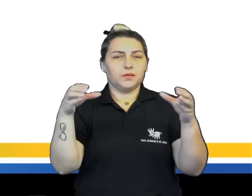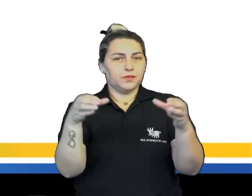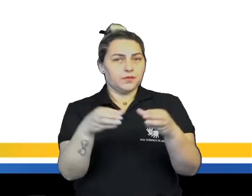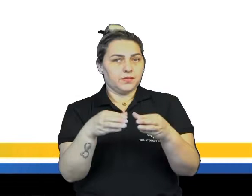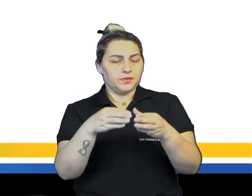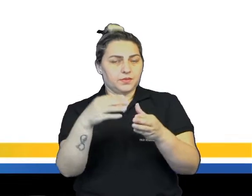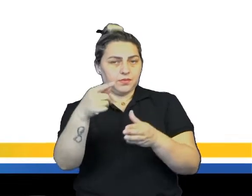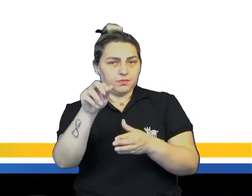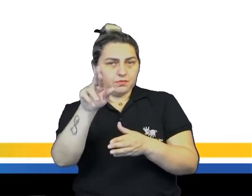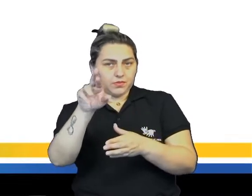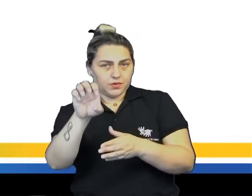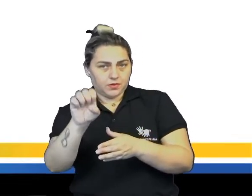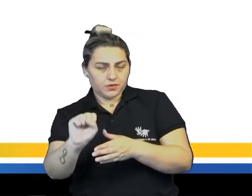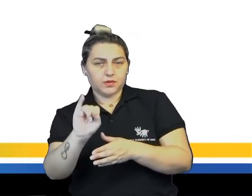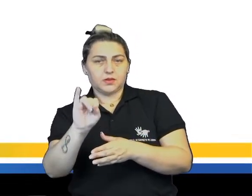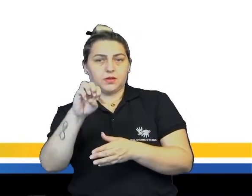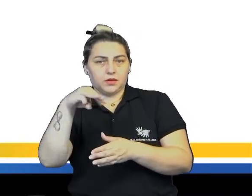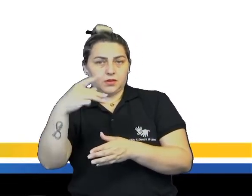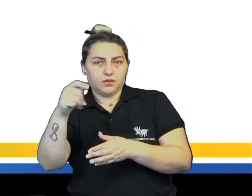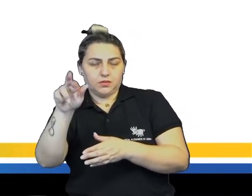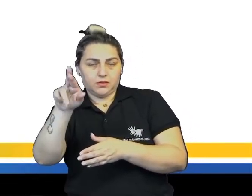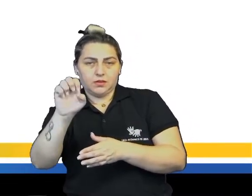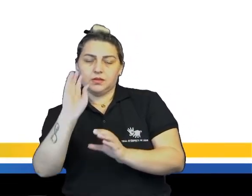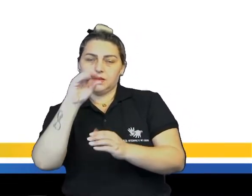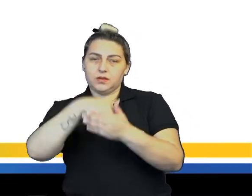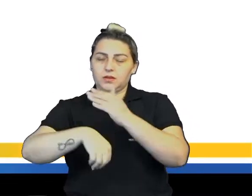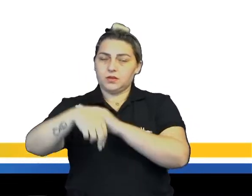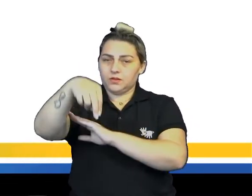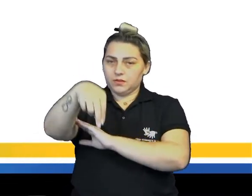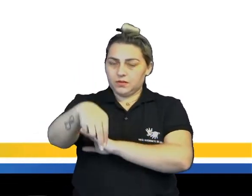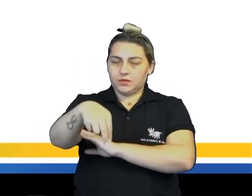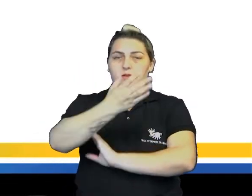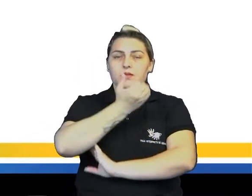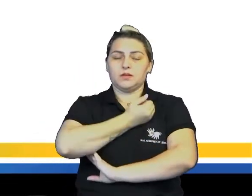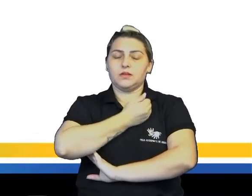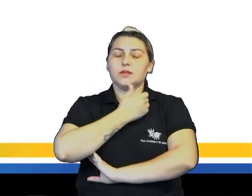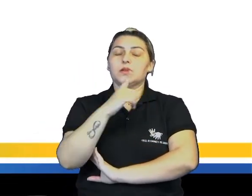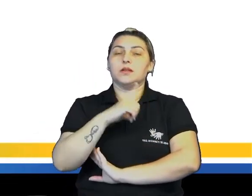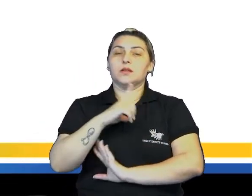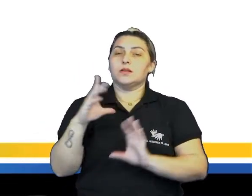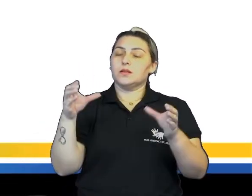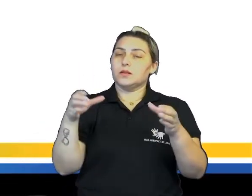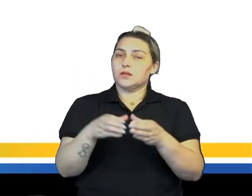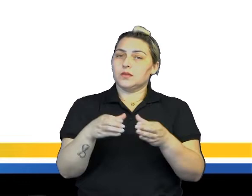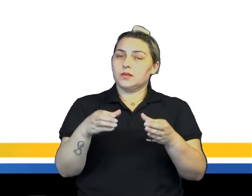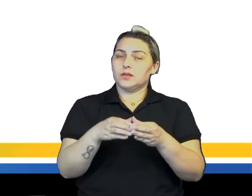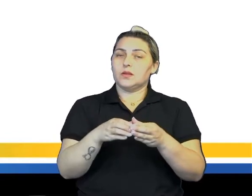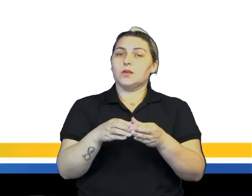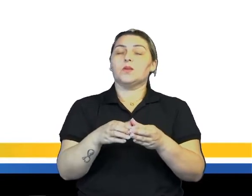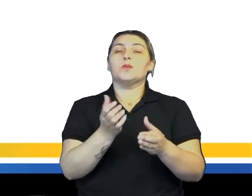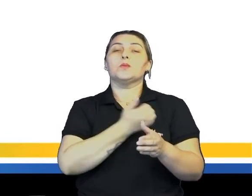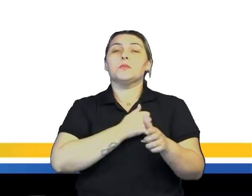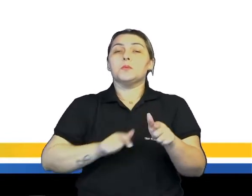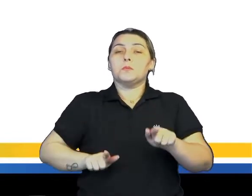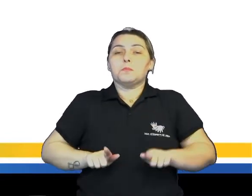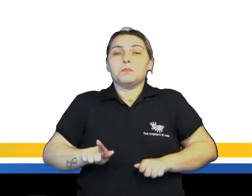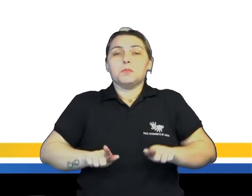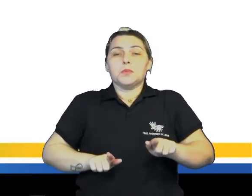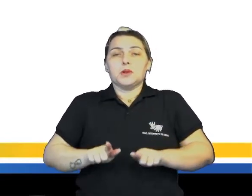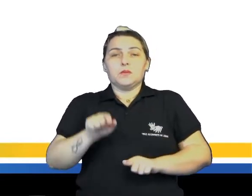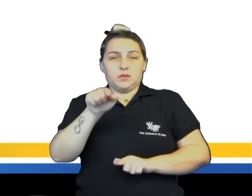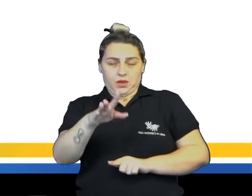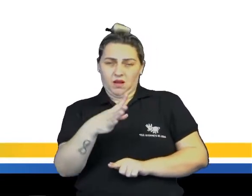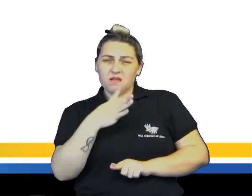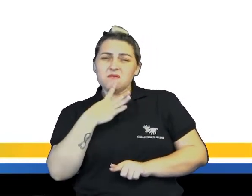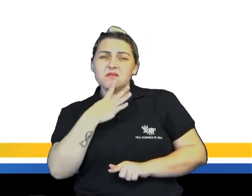conjuntos pares e ímpares, dentro dos naturais, eu também tenho o conjunto dos números primos. Você conhece os